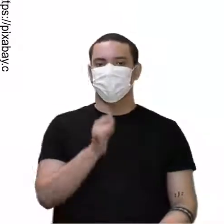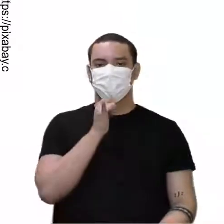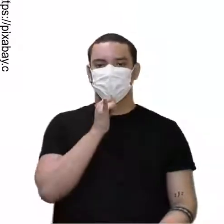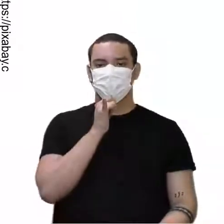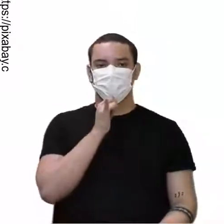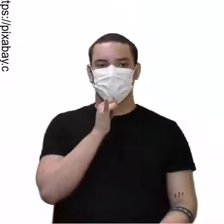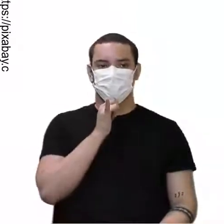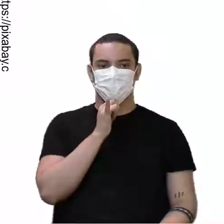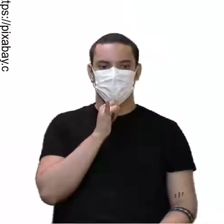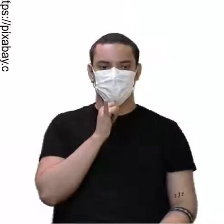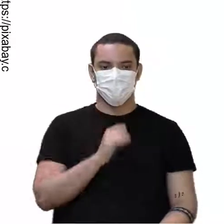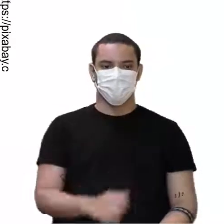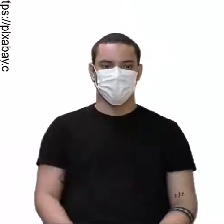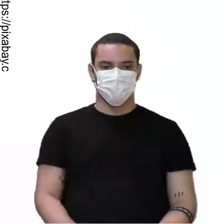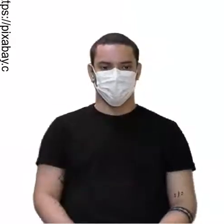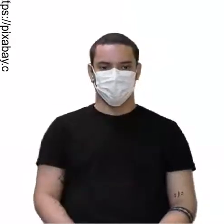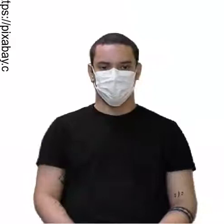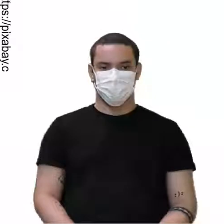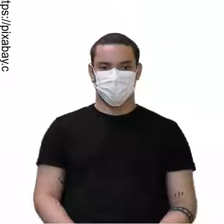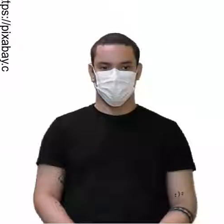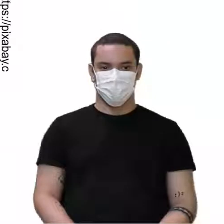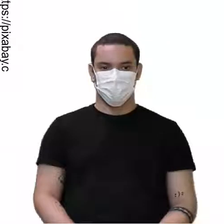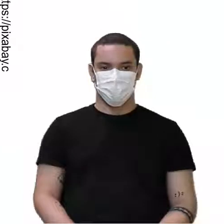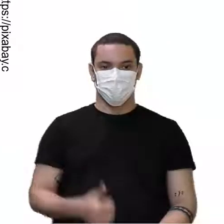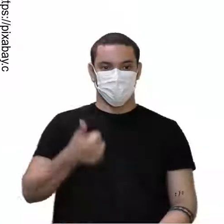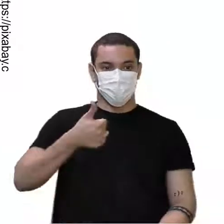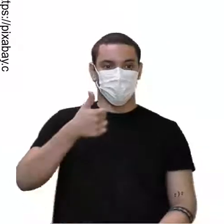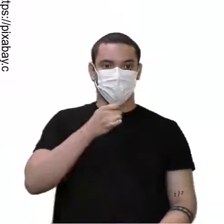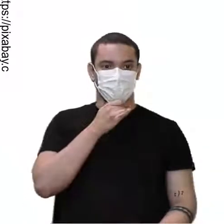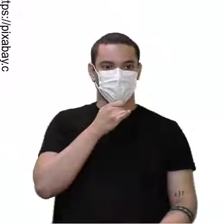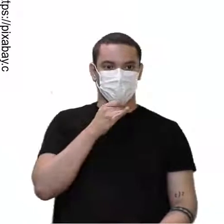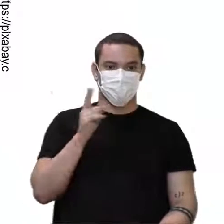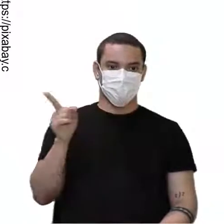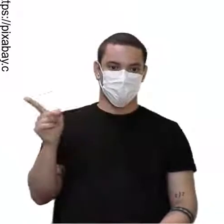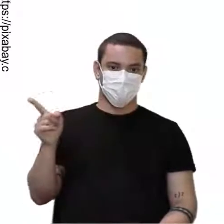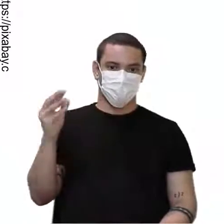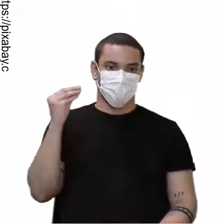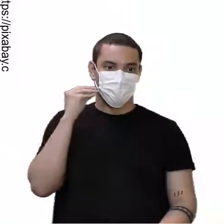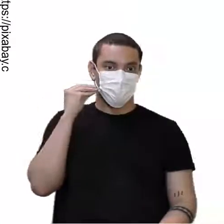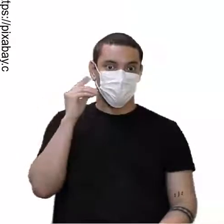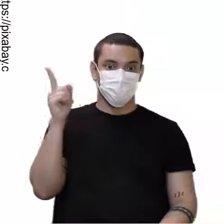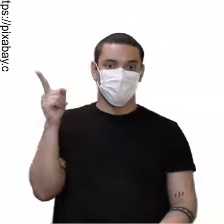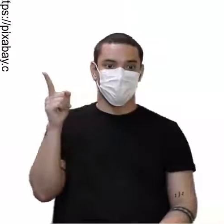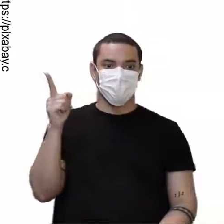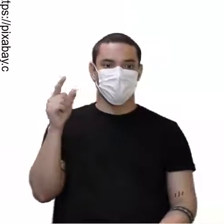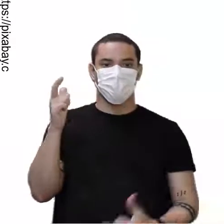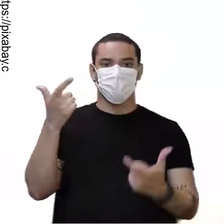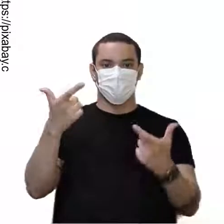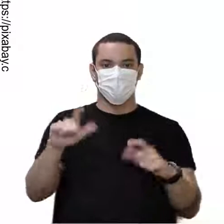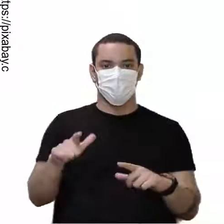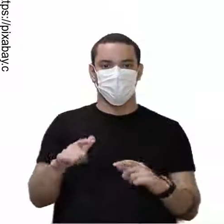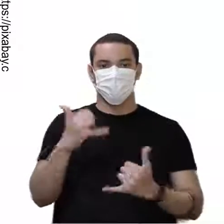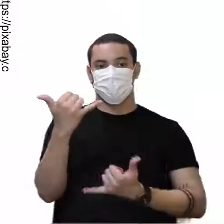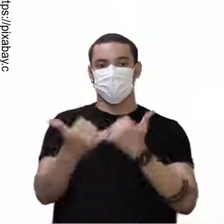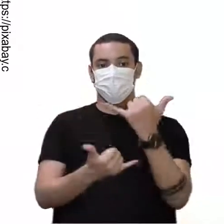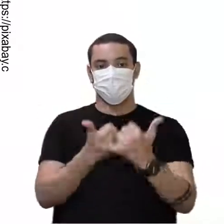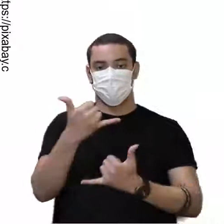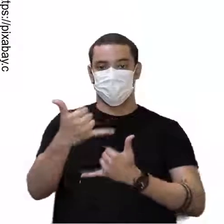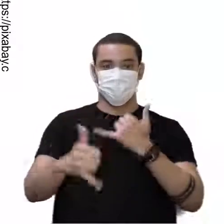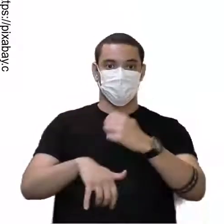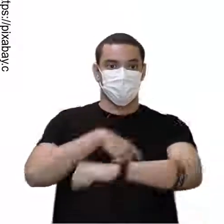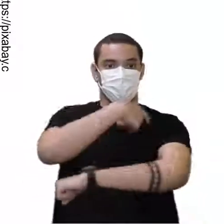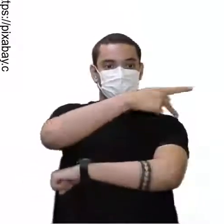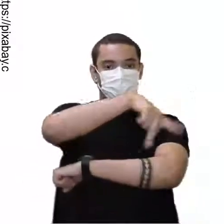exemplo. They've gone to the park. Olha que evidência que eles estão no parque. Elas foram ao